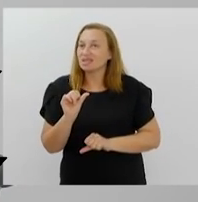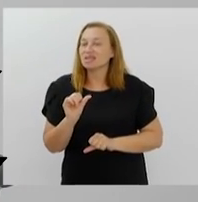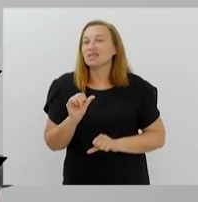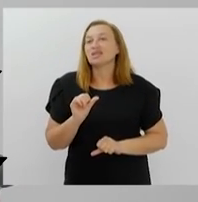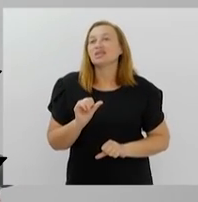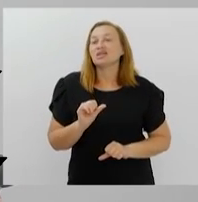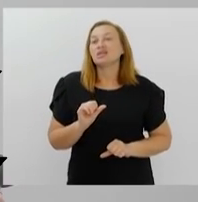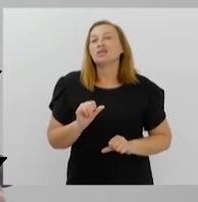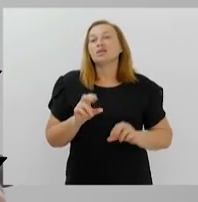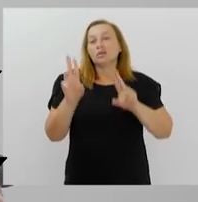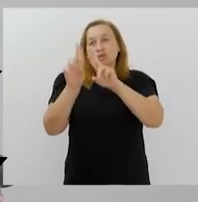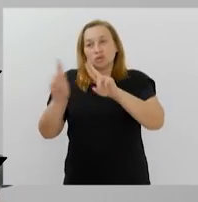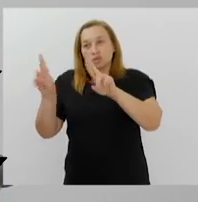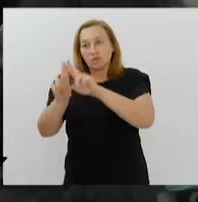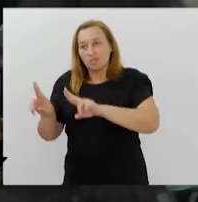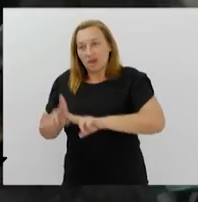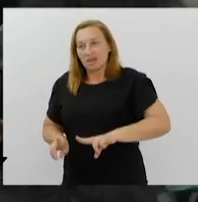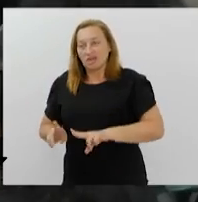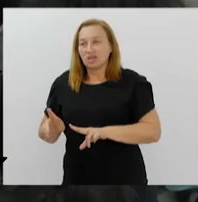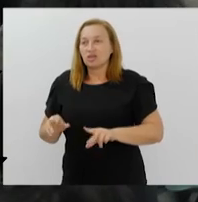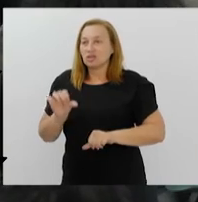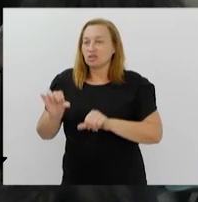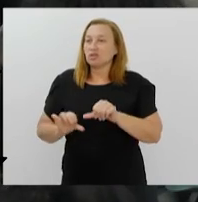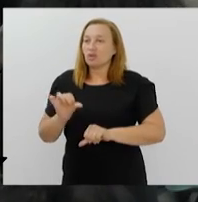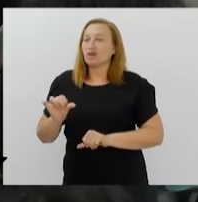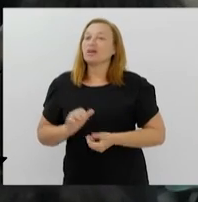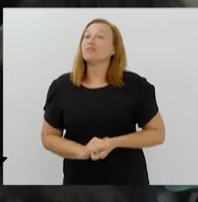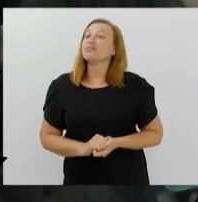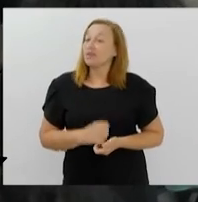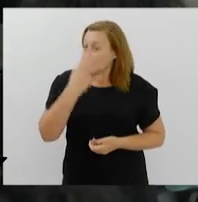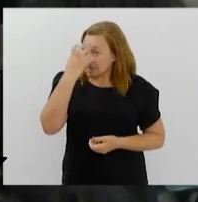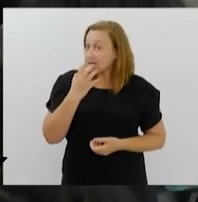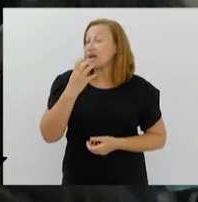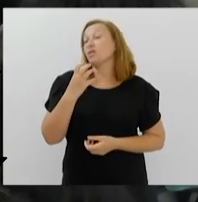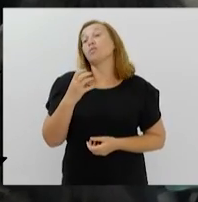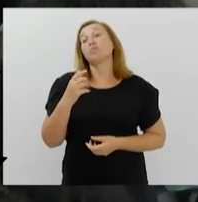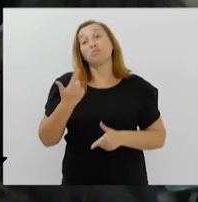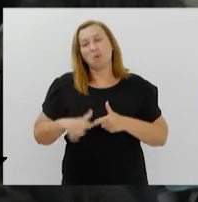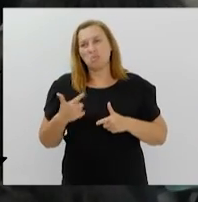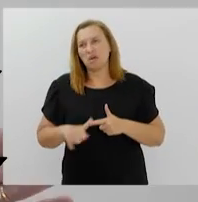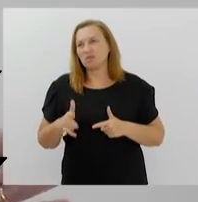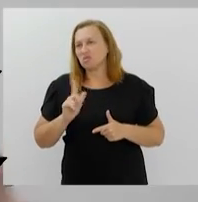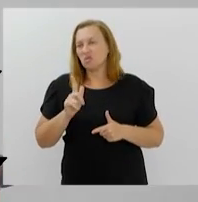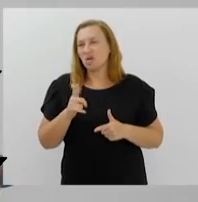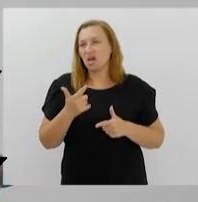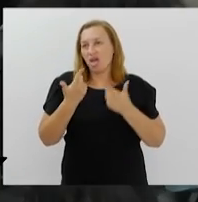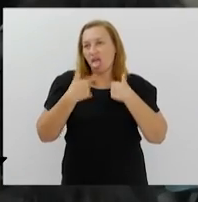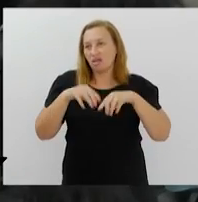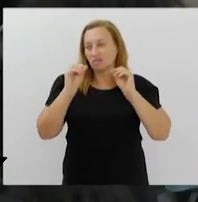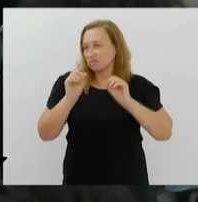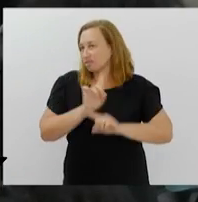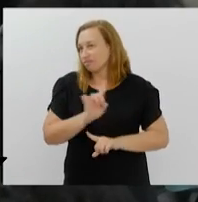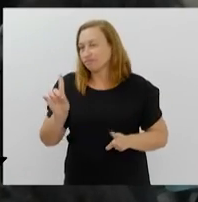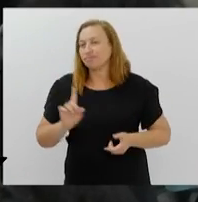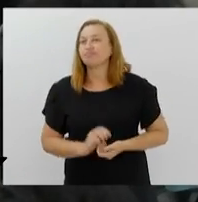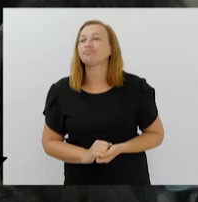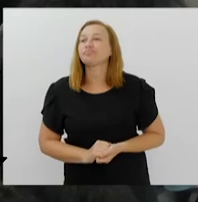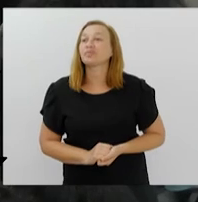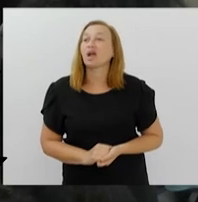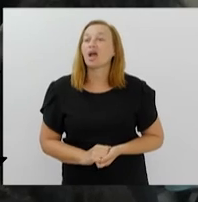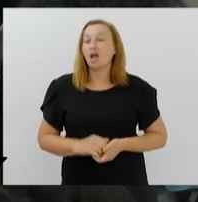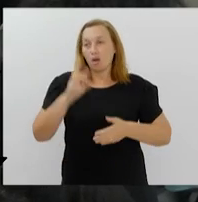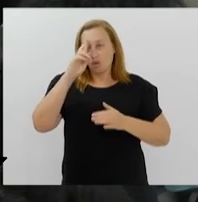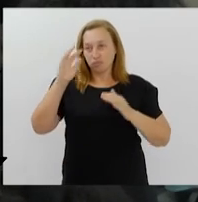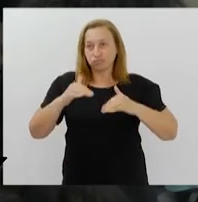da Unimed Rio para Unimed ferge que é grave esse problema não é só uma figura de linguagem é grave excelência